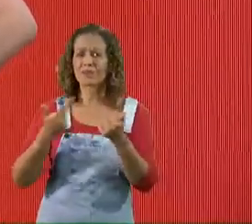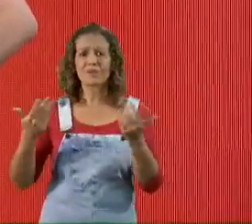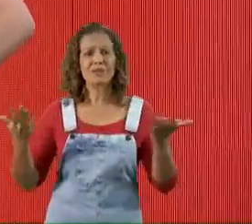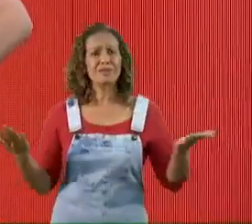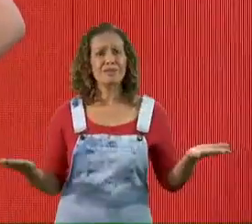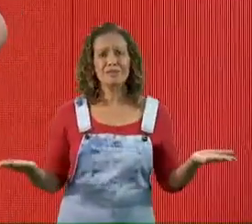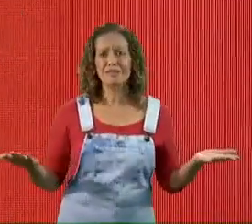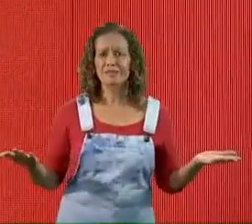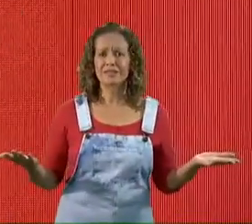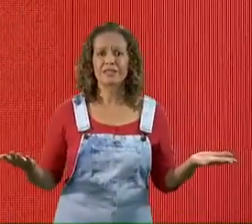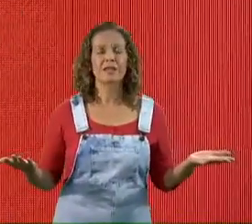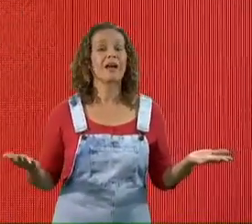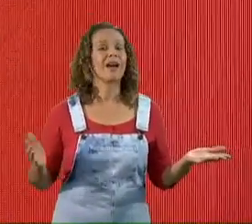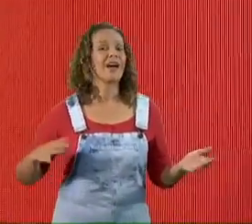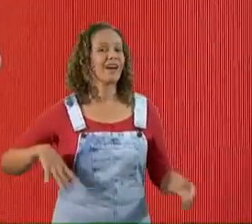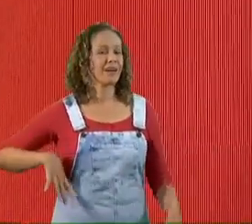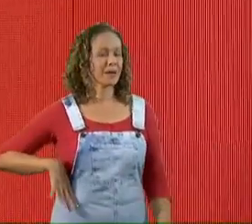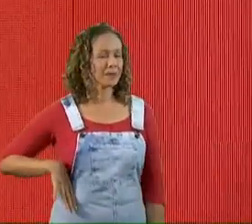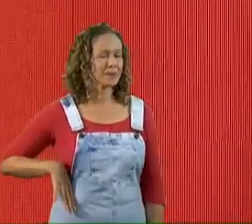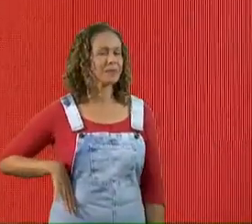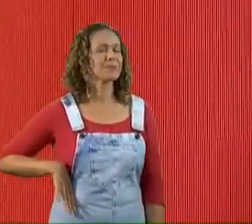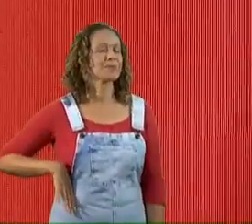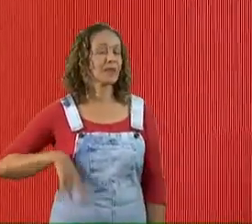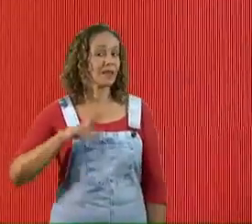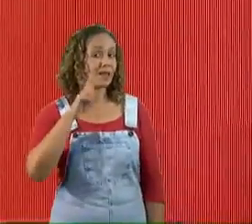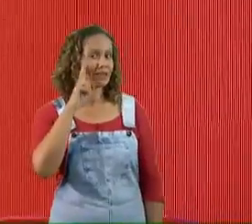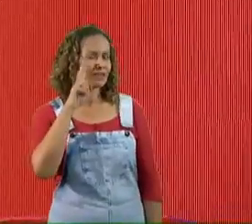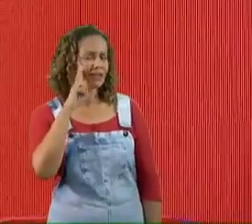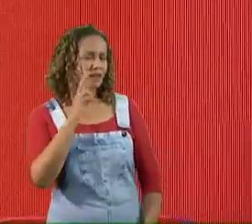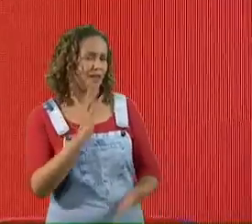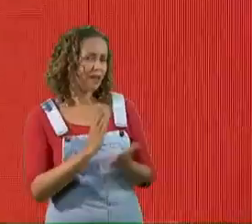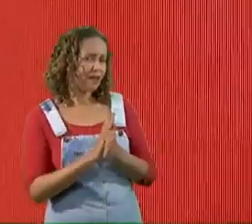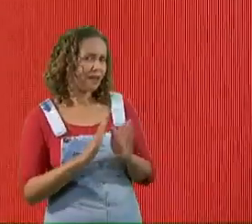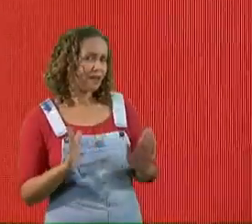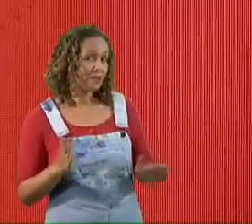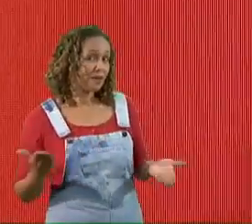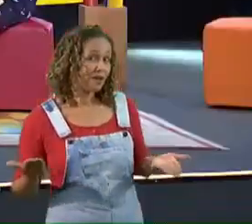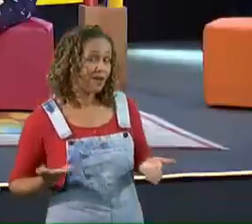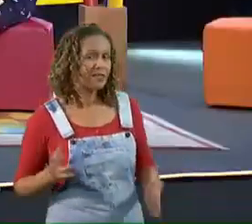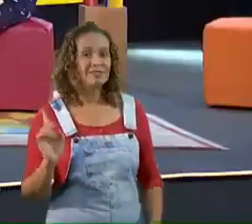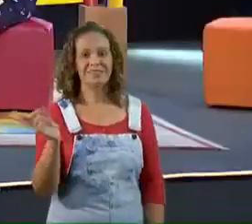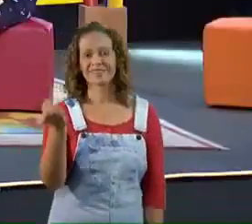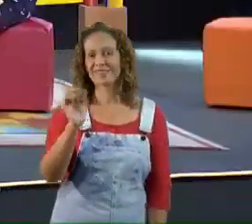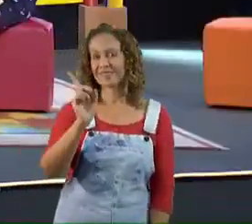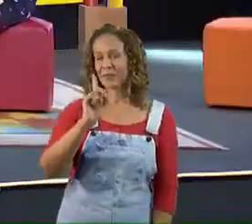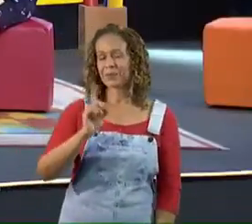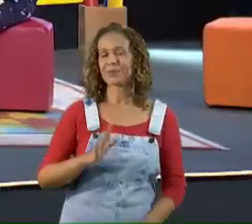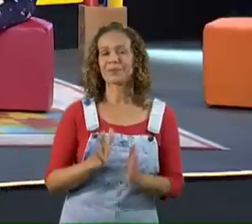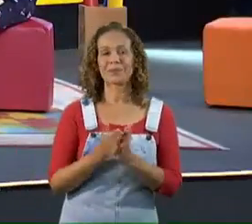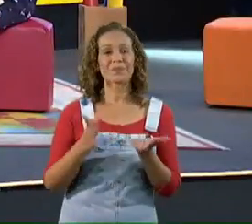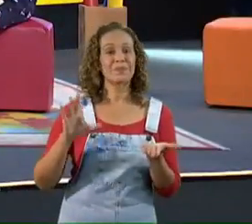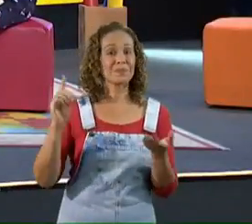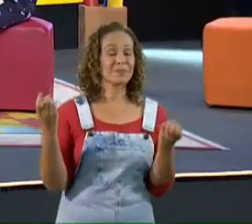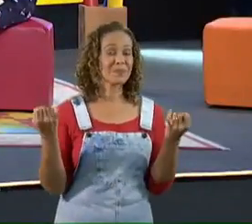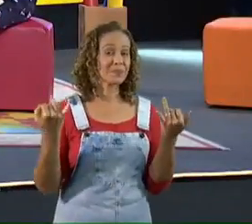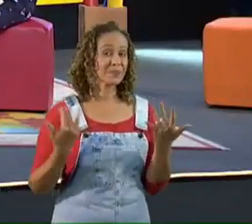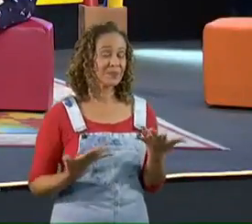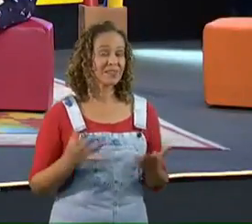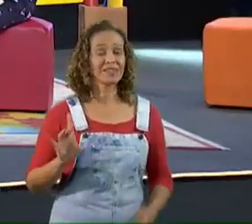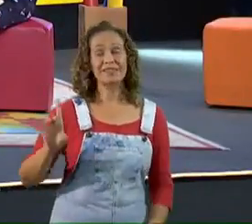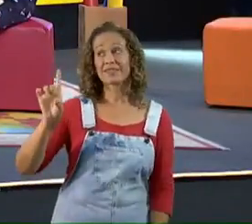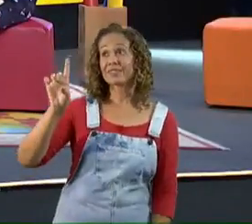Ha, mas essa história não acaba aqui. A Bíblia fala que